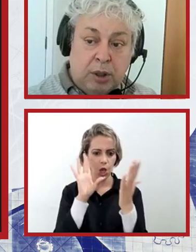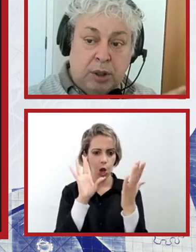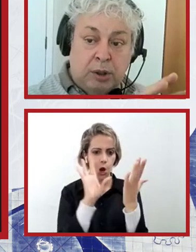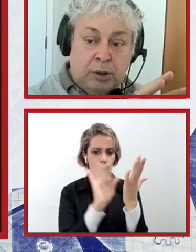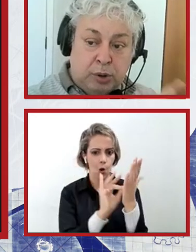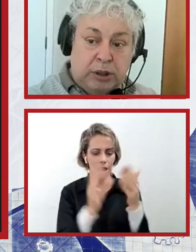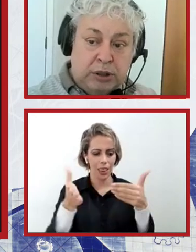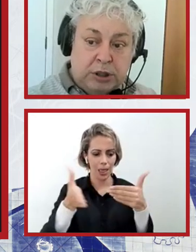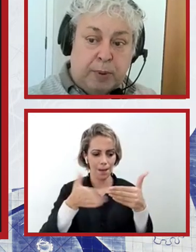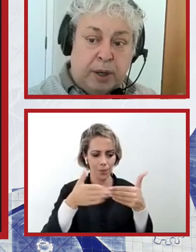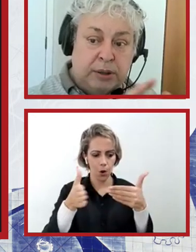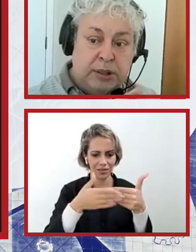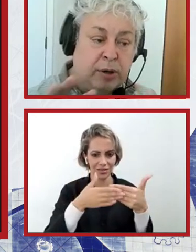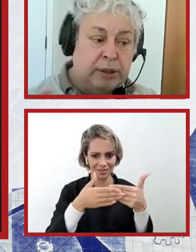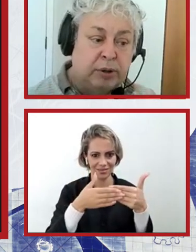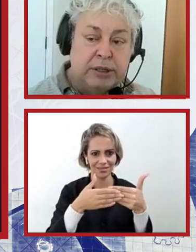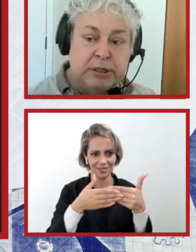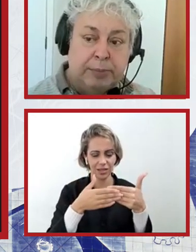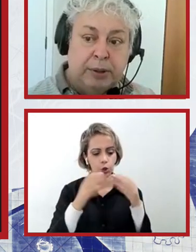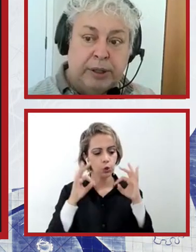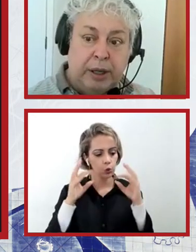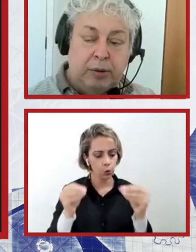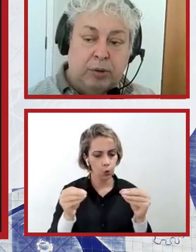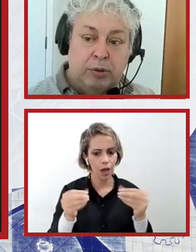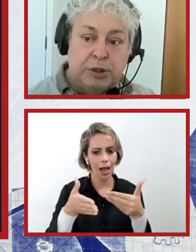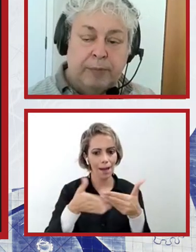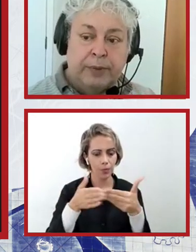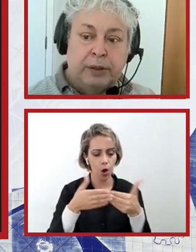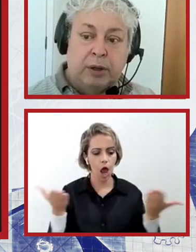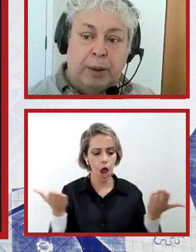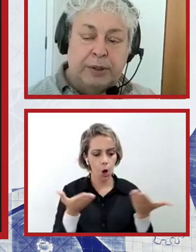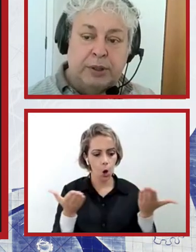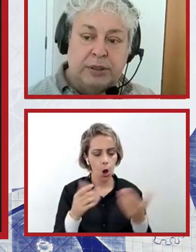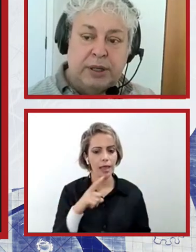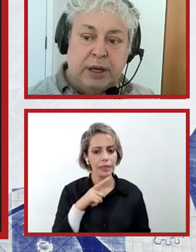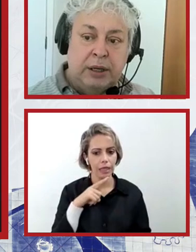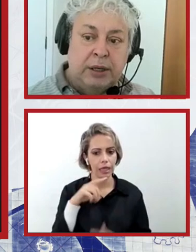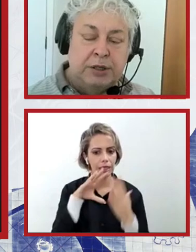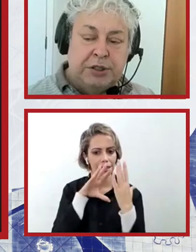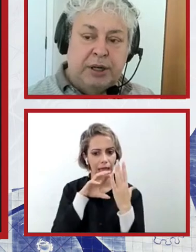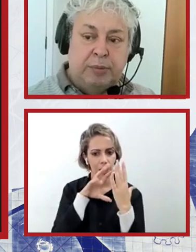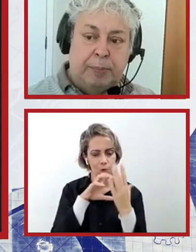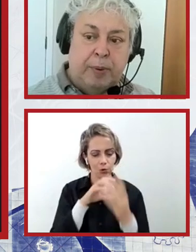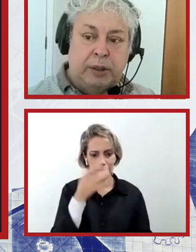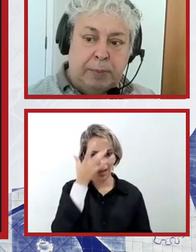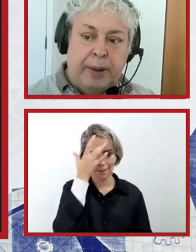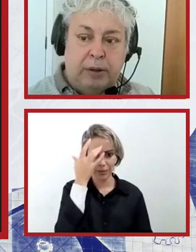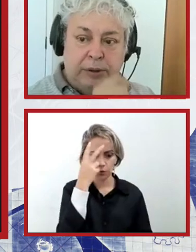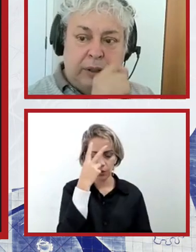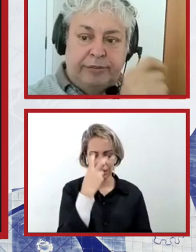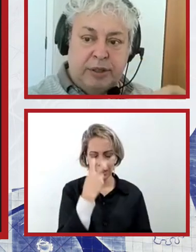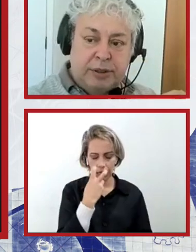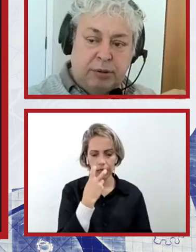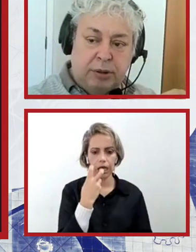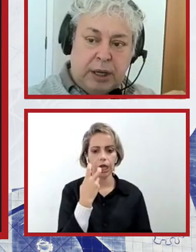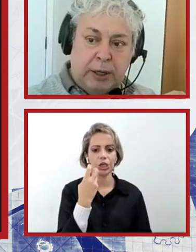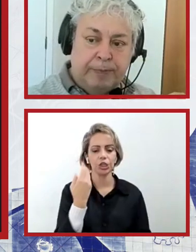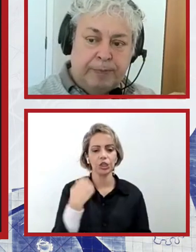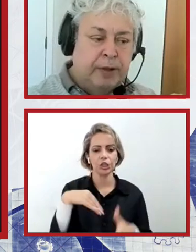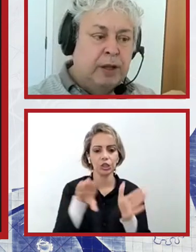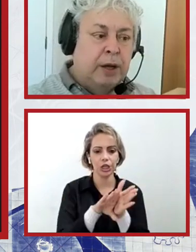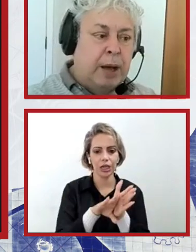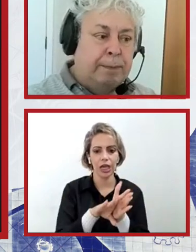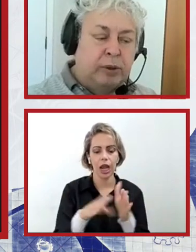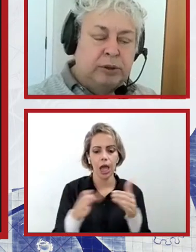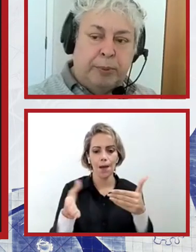portas. Então, todas as portas agora estão recebendo o QR code. Então, a pessoa cega chega numa porta, pega o telefone